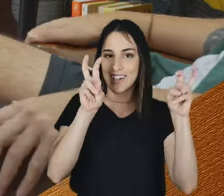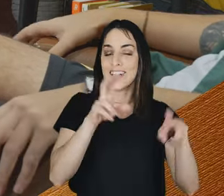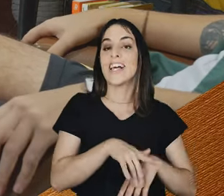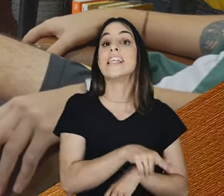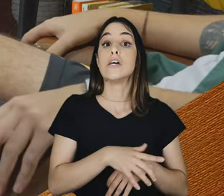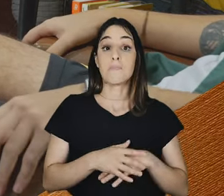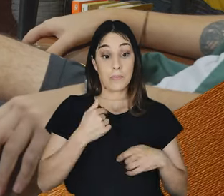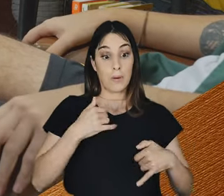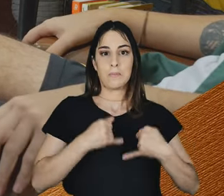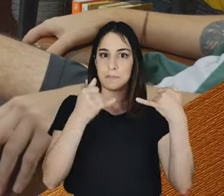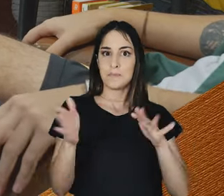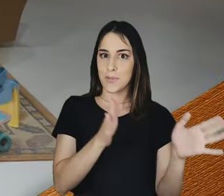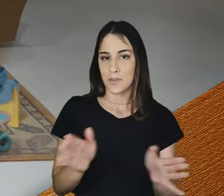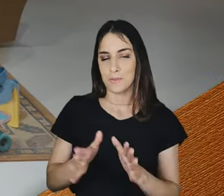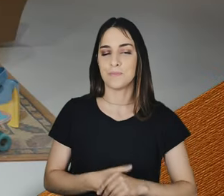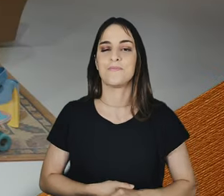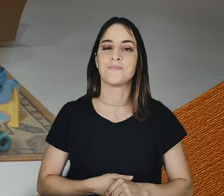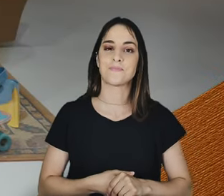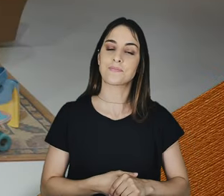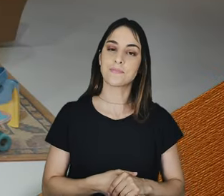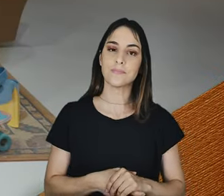Vamos então passar para o próximo momento.